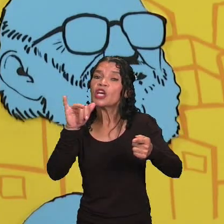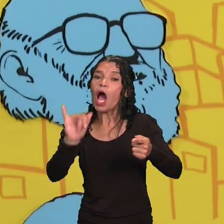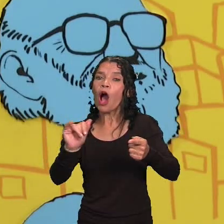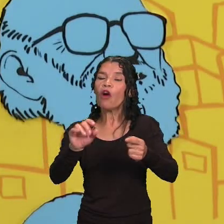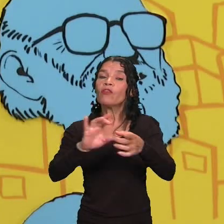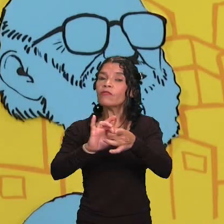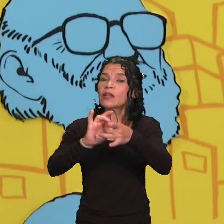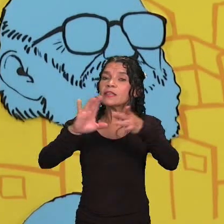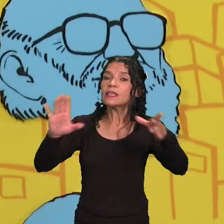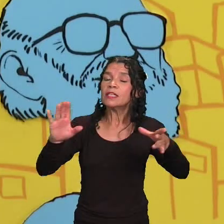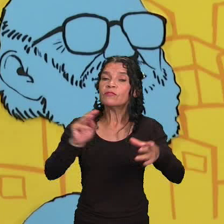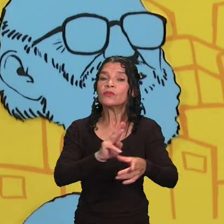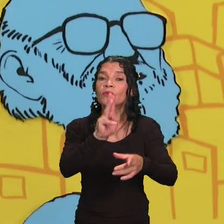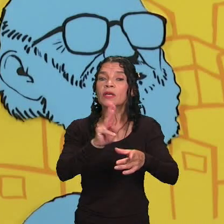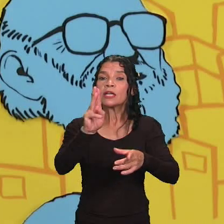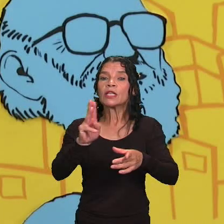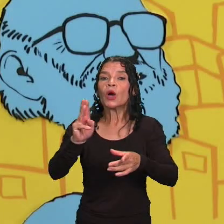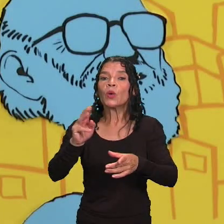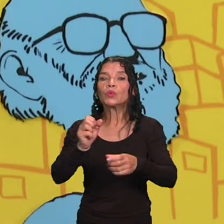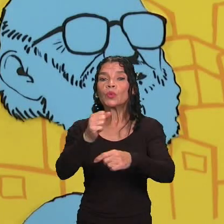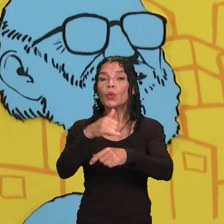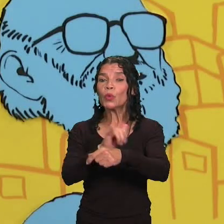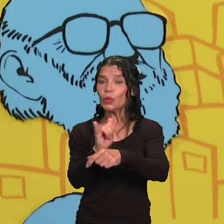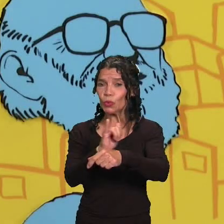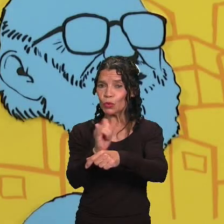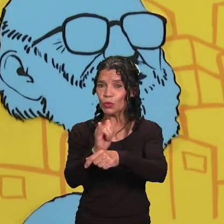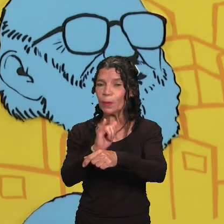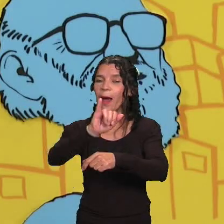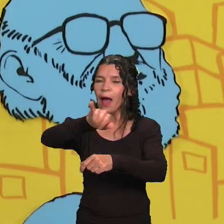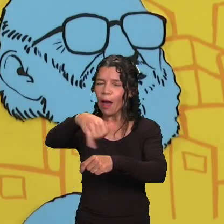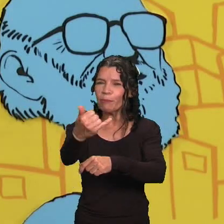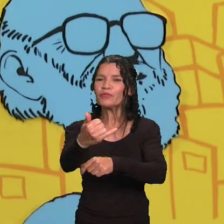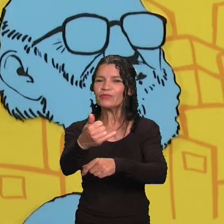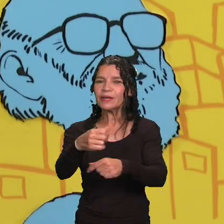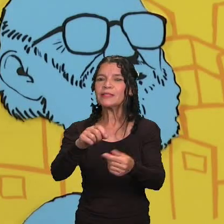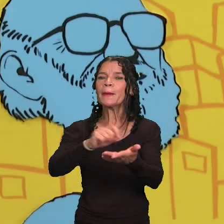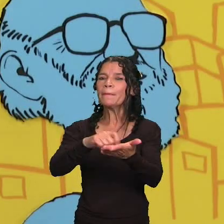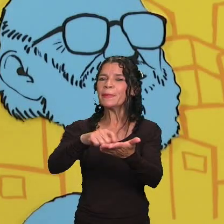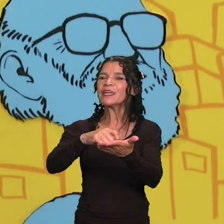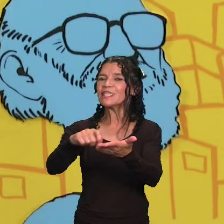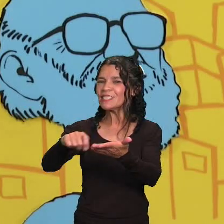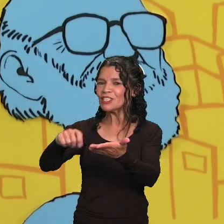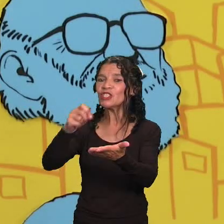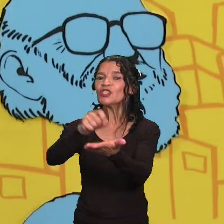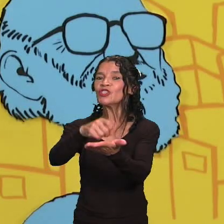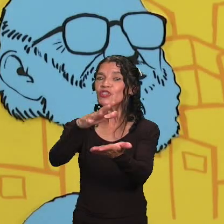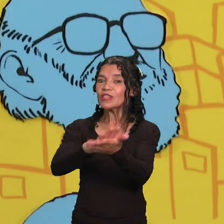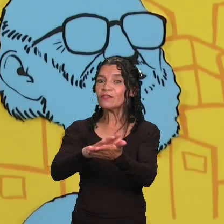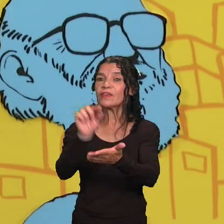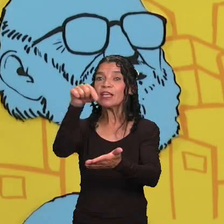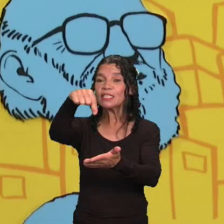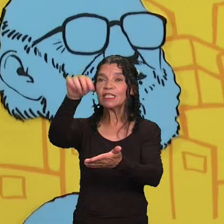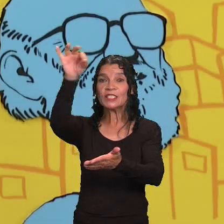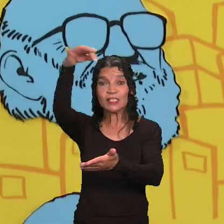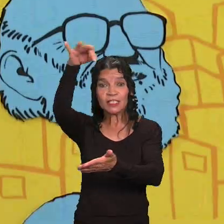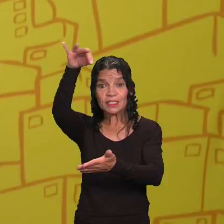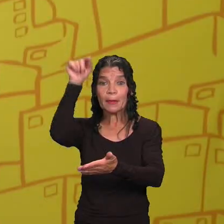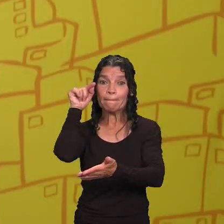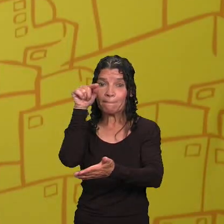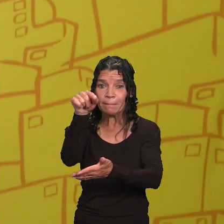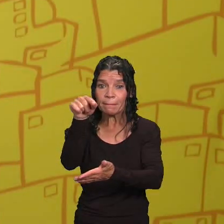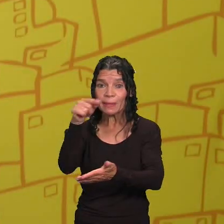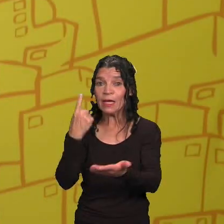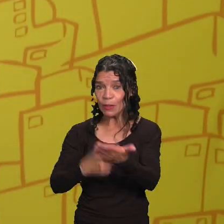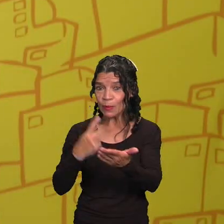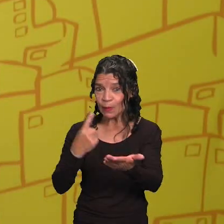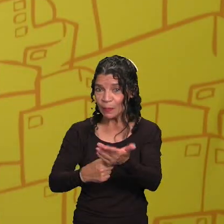disponíveis no canal da Multirio no YouTube. Por isso, aproveite para se inscrever lá e marcar o sininho de notificações, combinado?